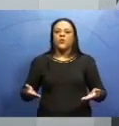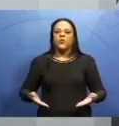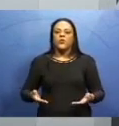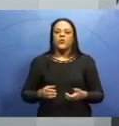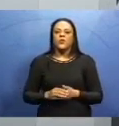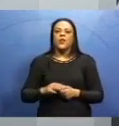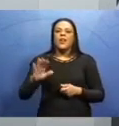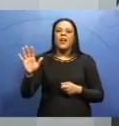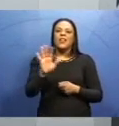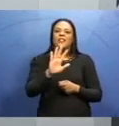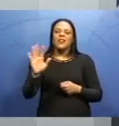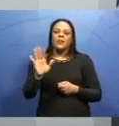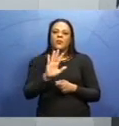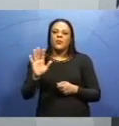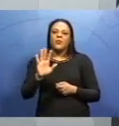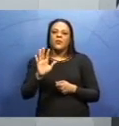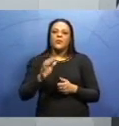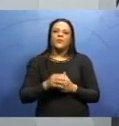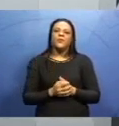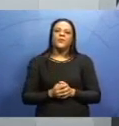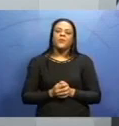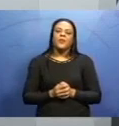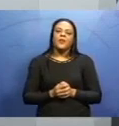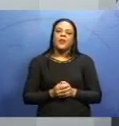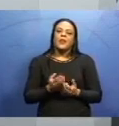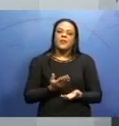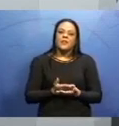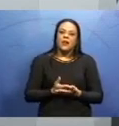Até a próxima aula. Essa aula é da